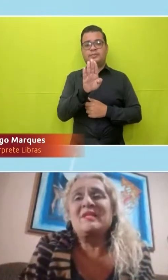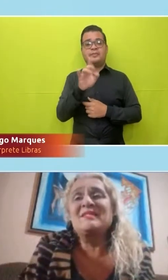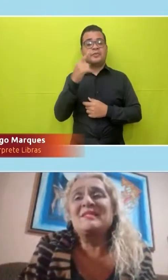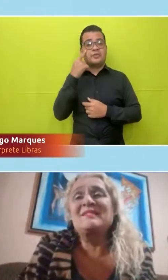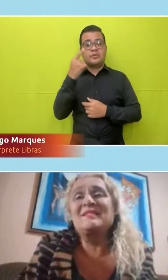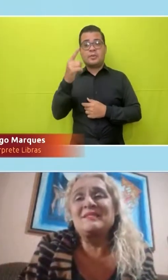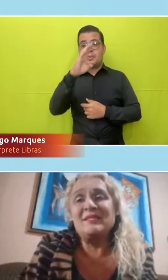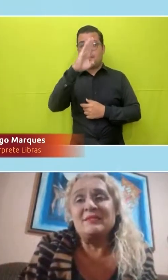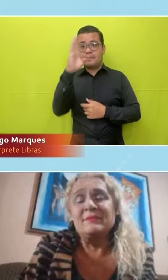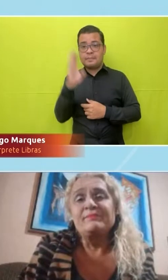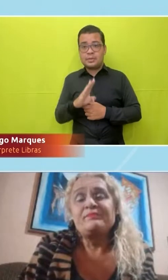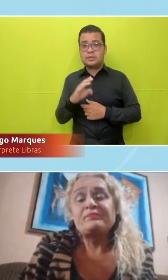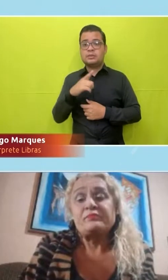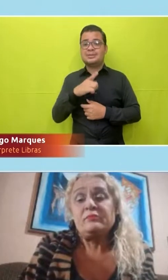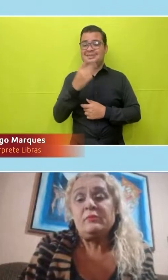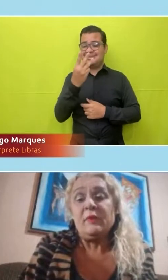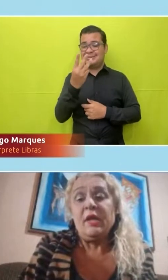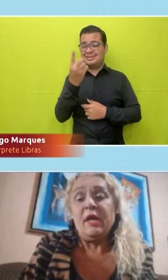que é 316.